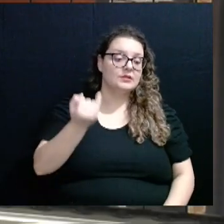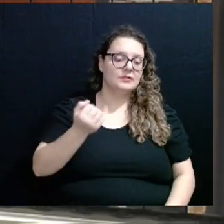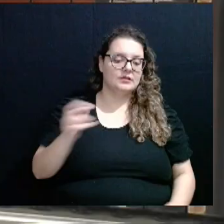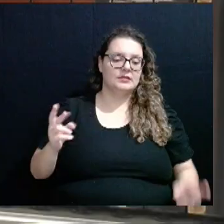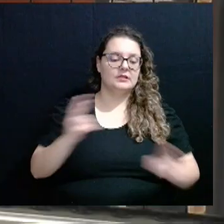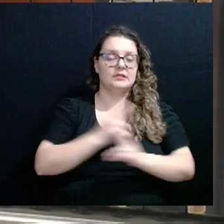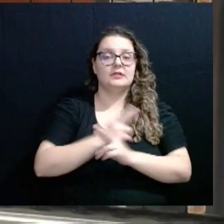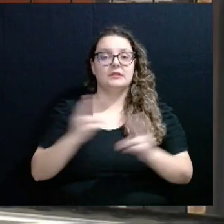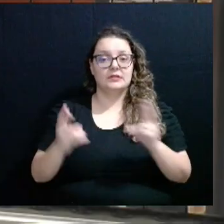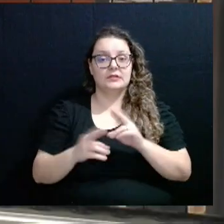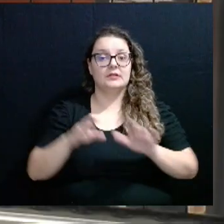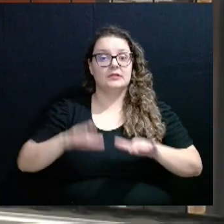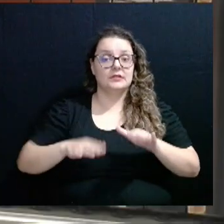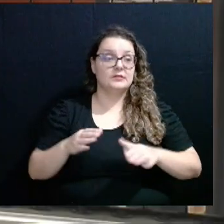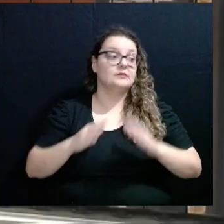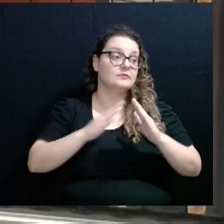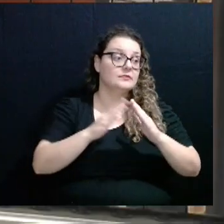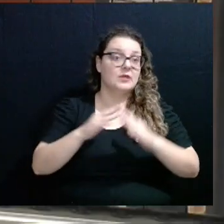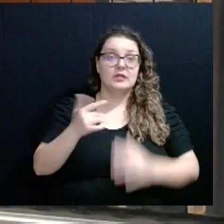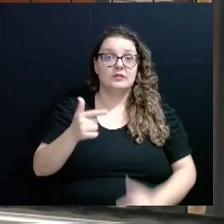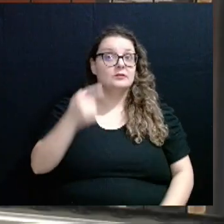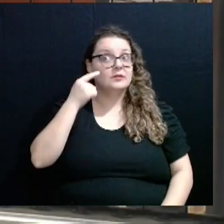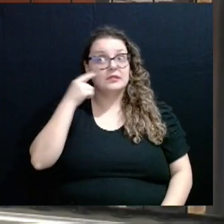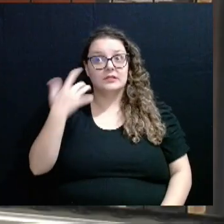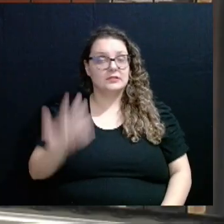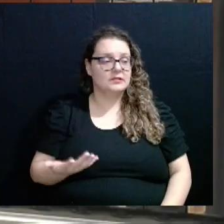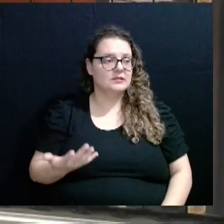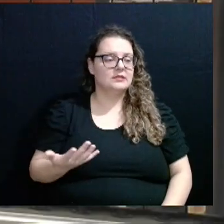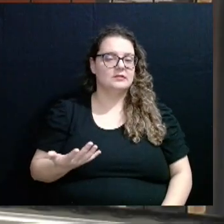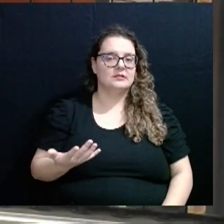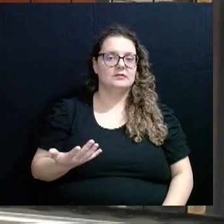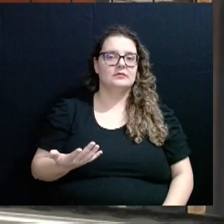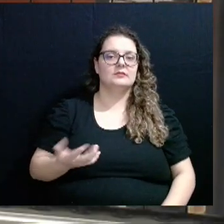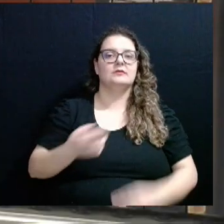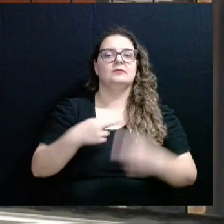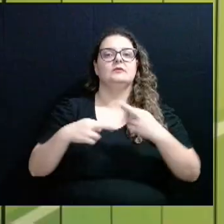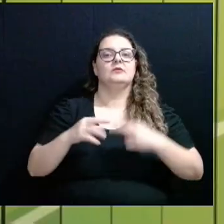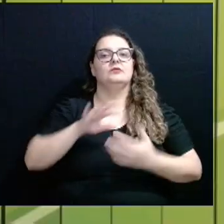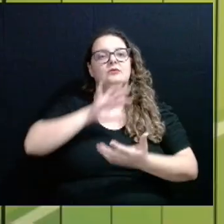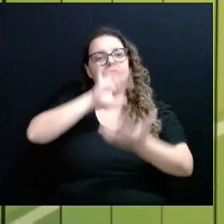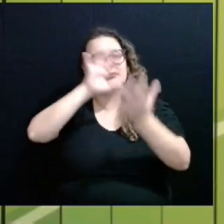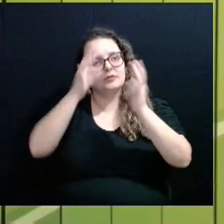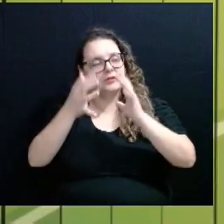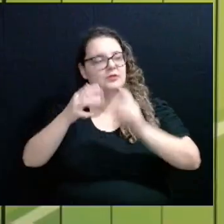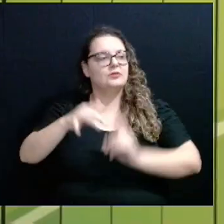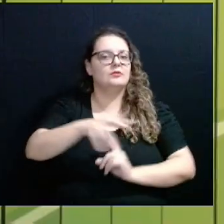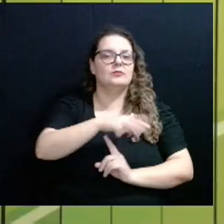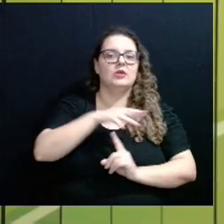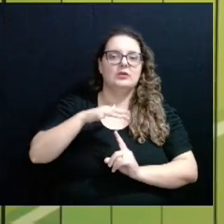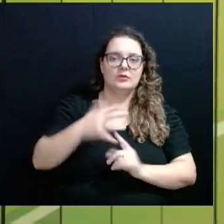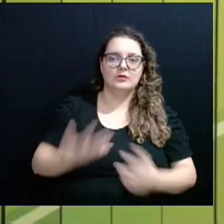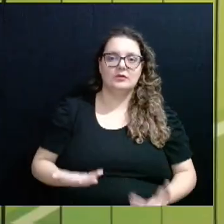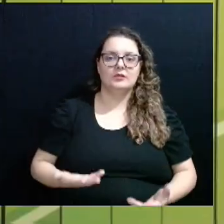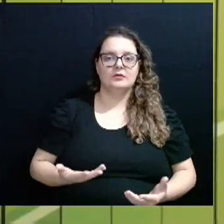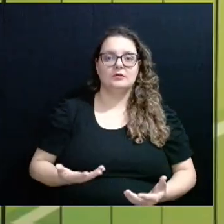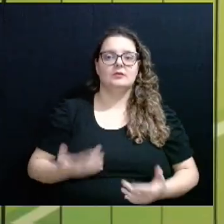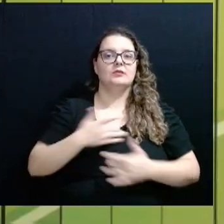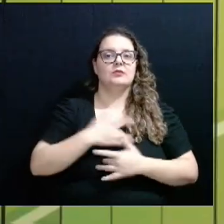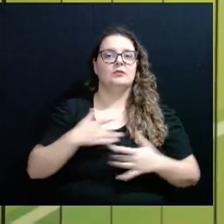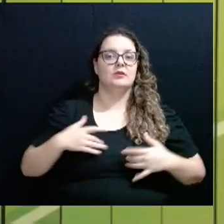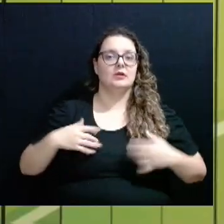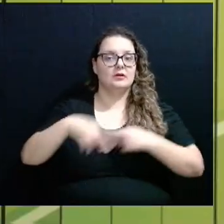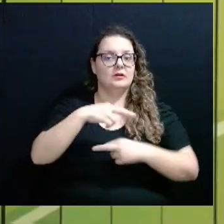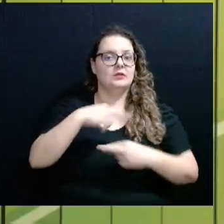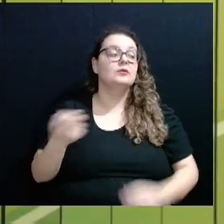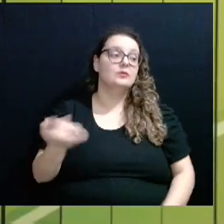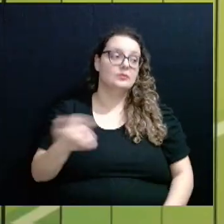vezes quem está em casa não tem essa ideia, né? Da questão do clima, do meio ambiente com a saúde, e o quanto é importante